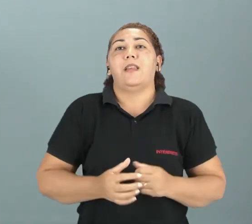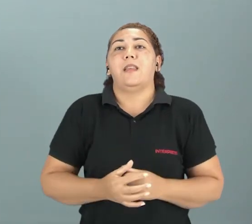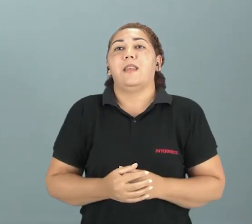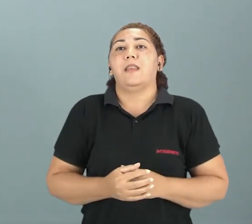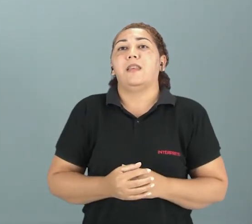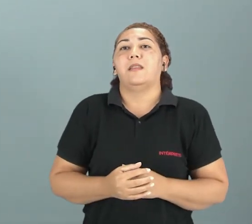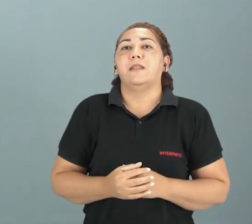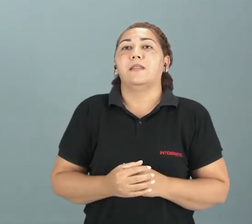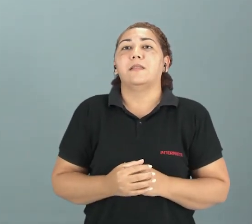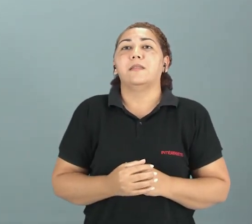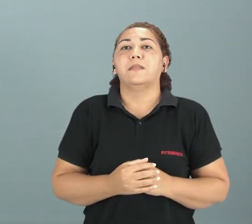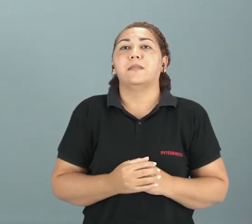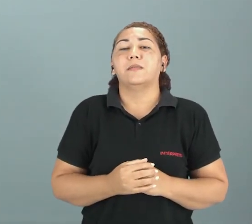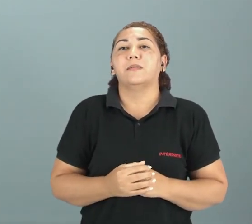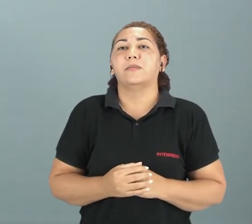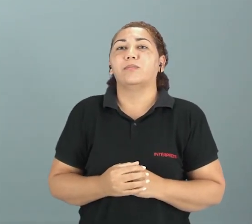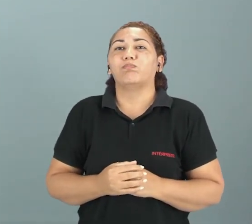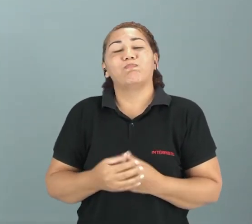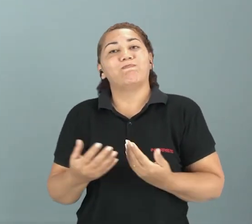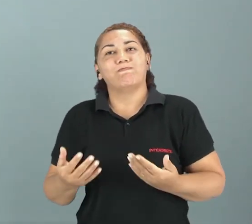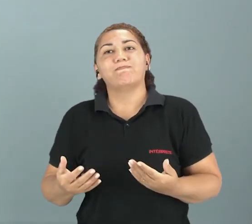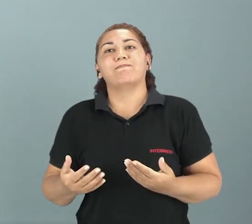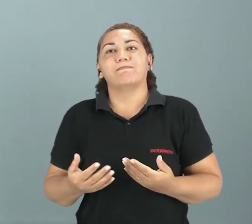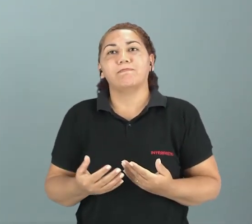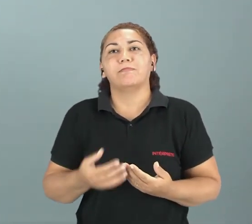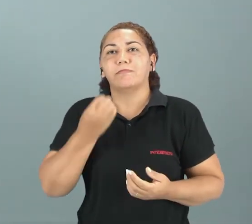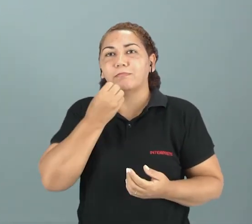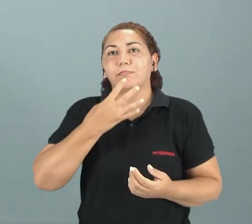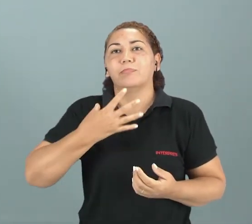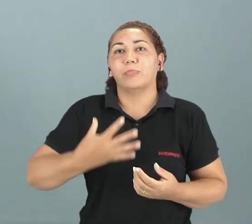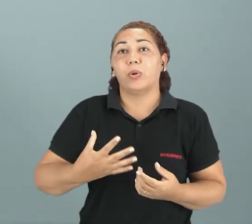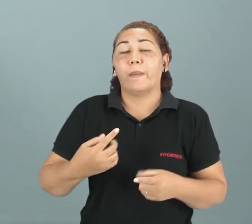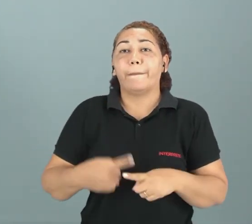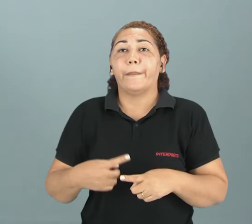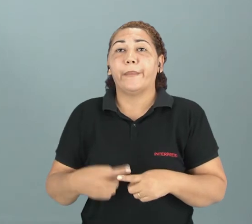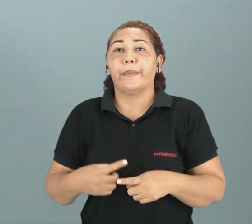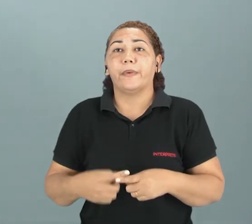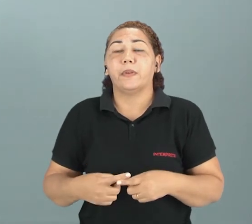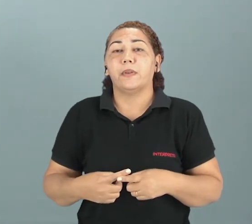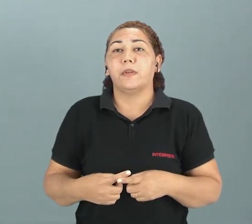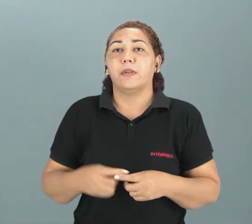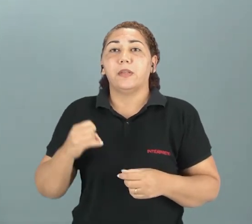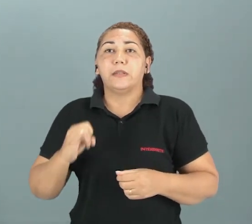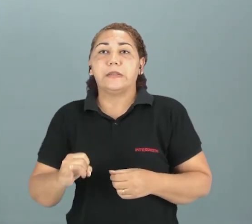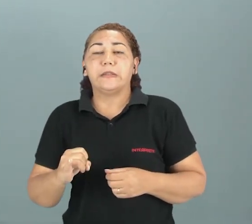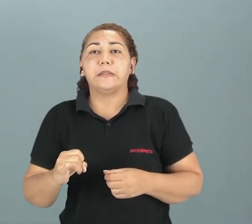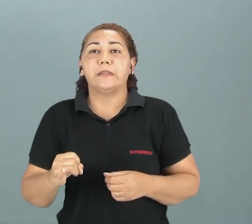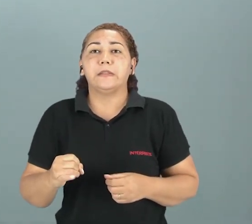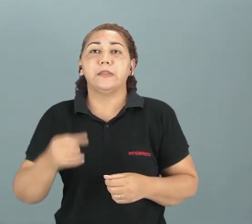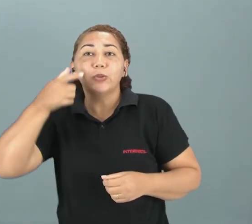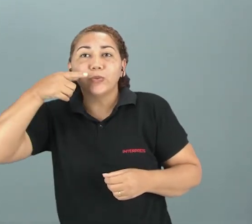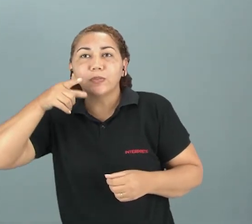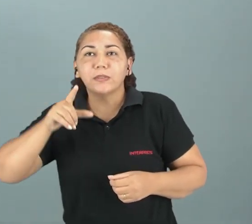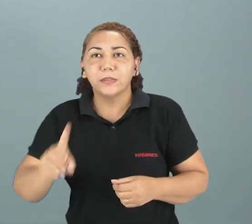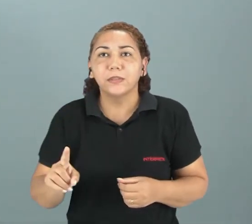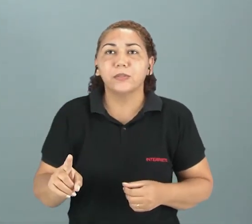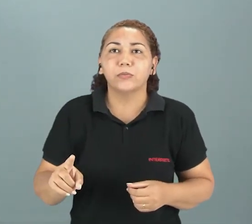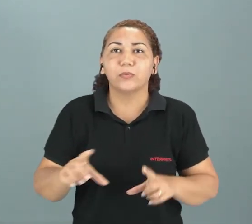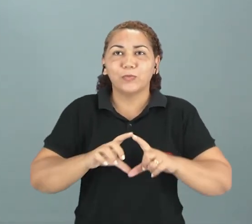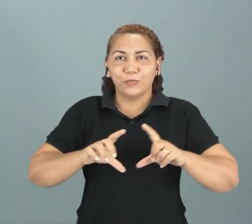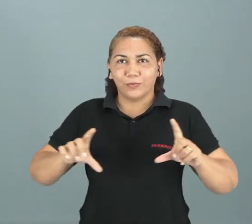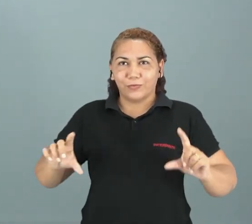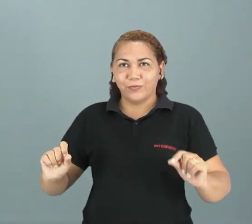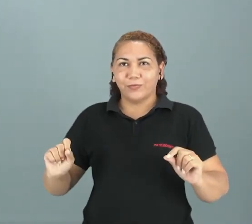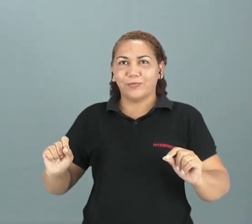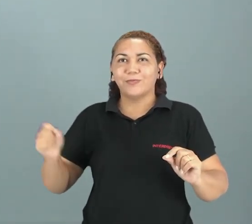sua escolha. E eu achei interessante a maneira como ele produziu. Então, se isso aqui eu poderia considerar uma charge? Sim,